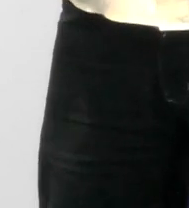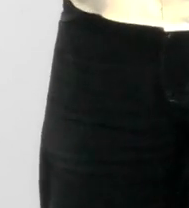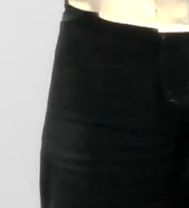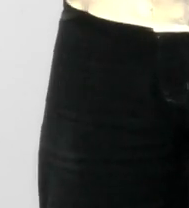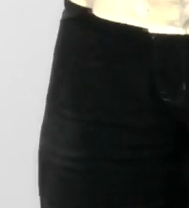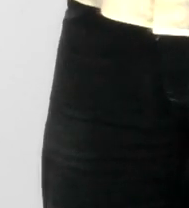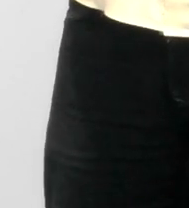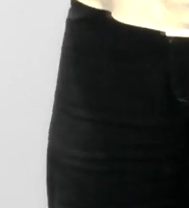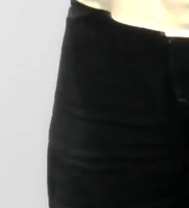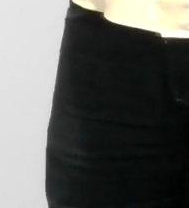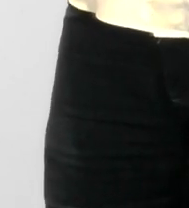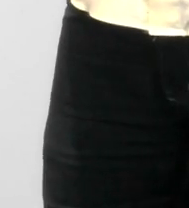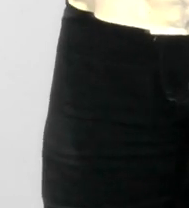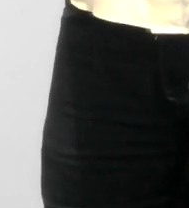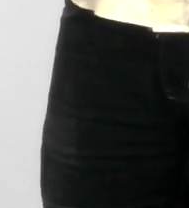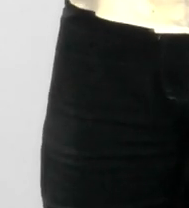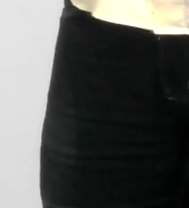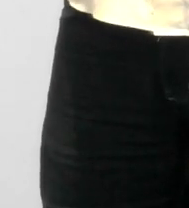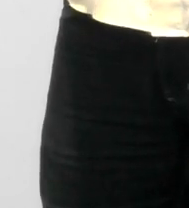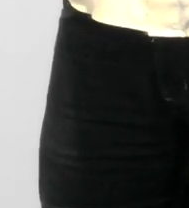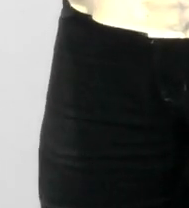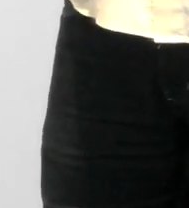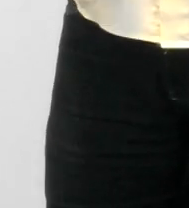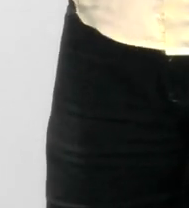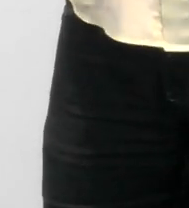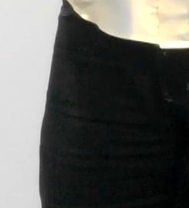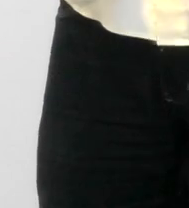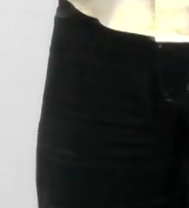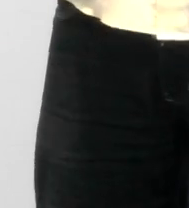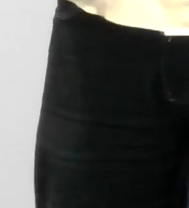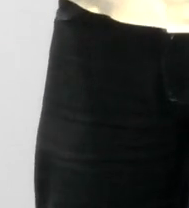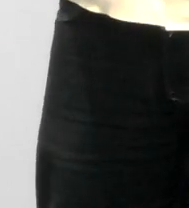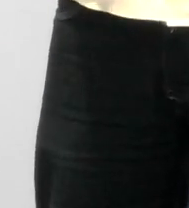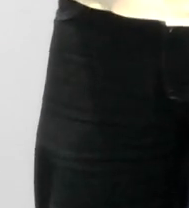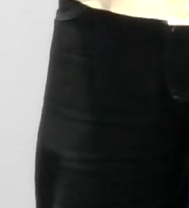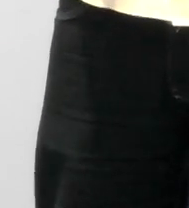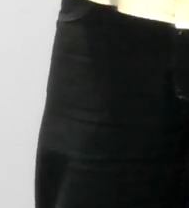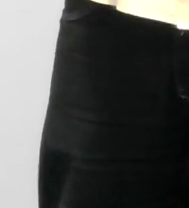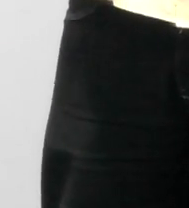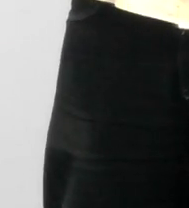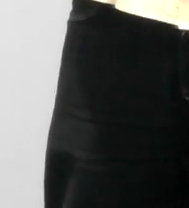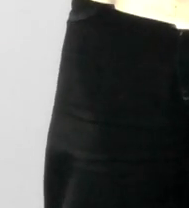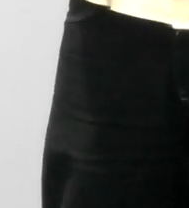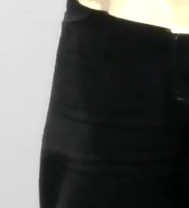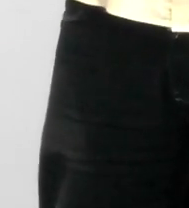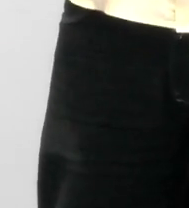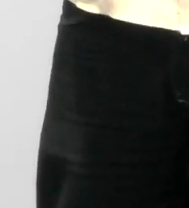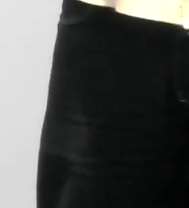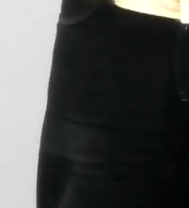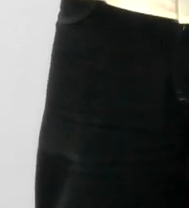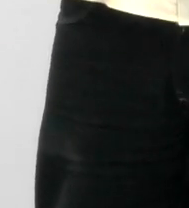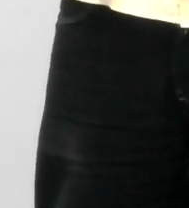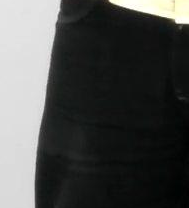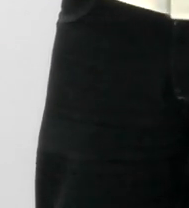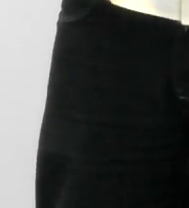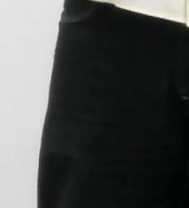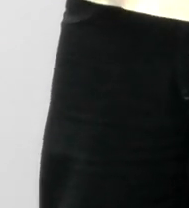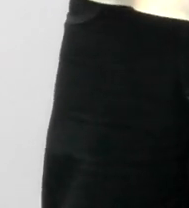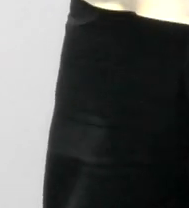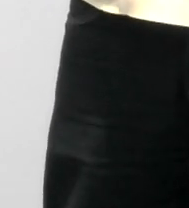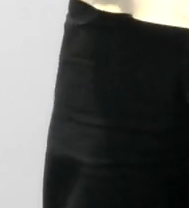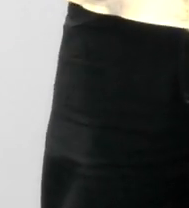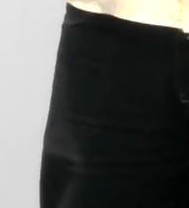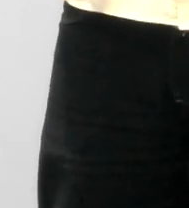precisam ser tomadas como essa senhora já falou né representante da ANS e mudar alguns procedimentos da ANS